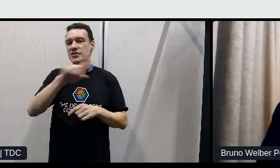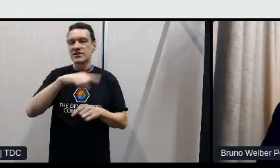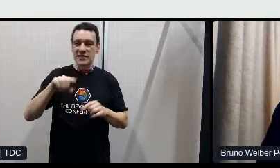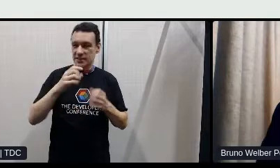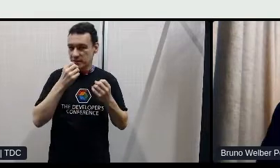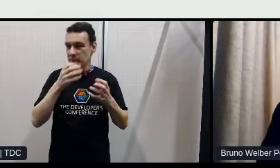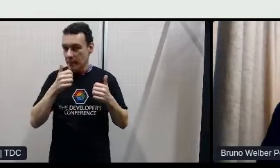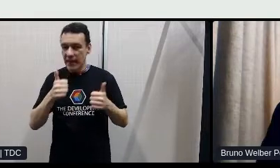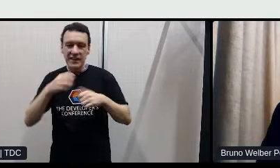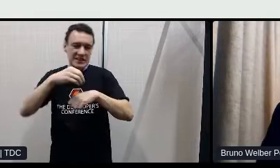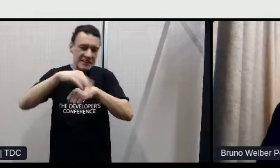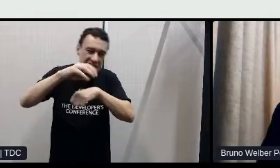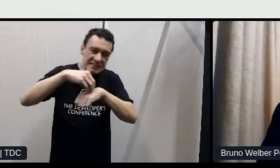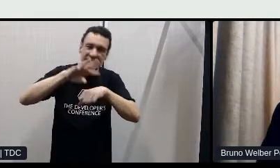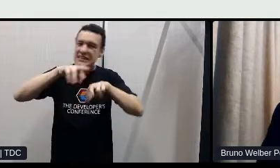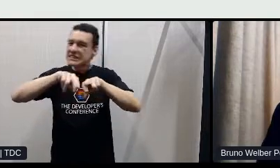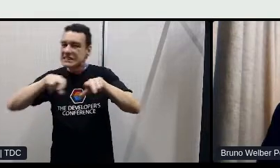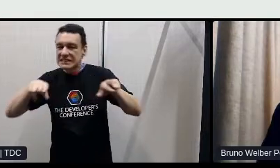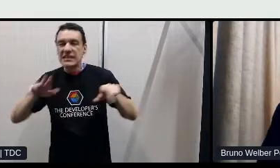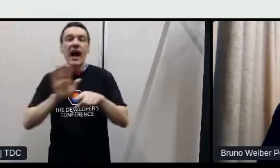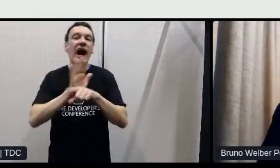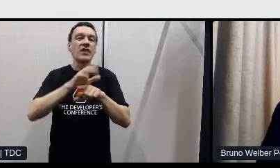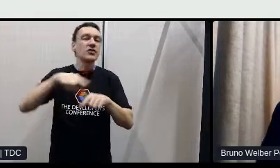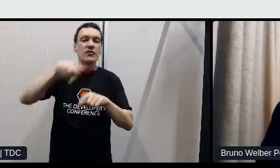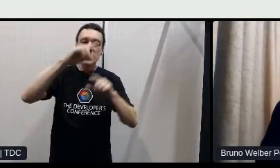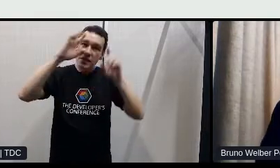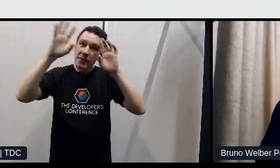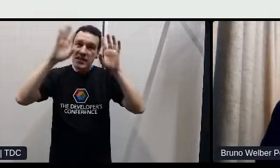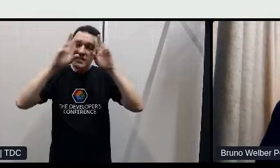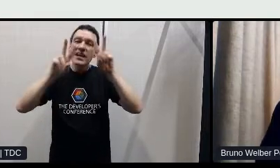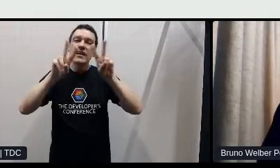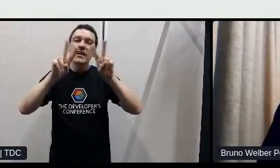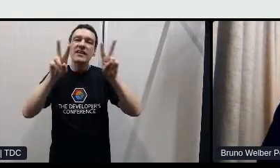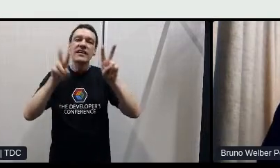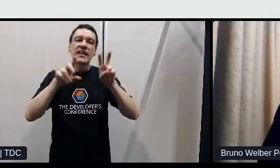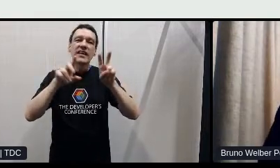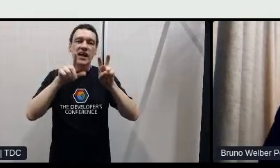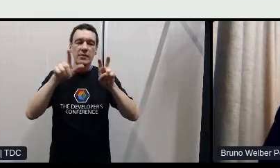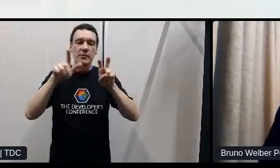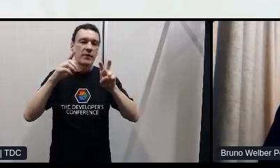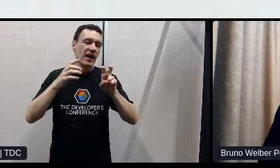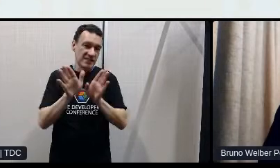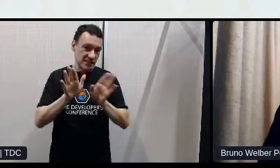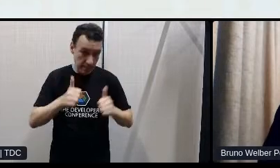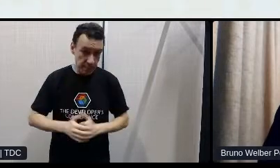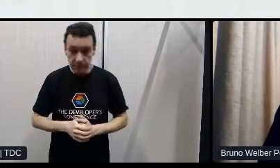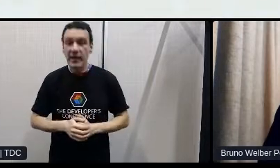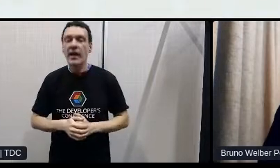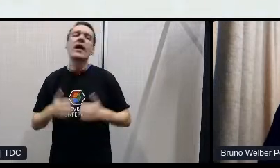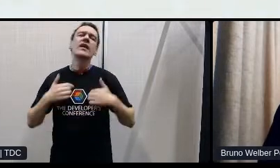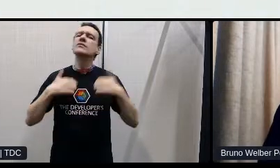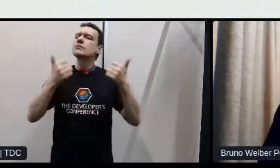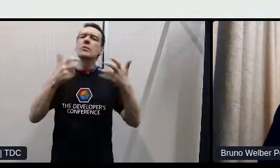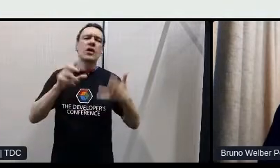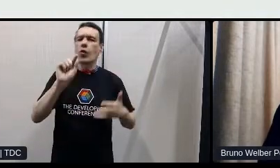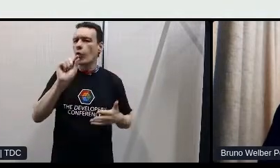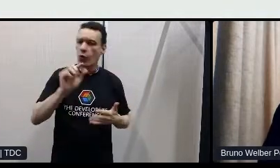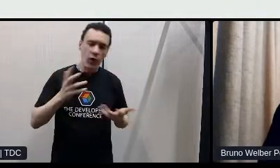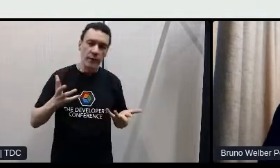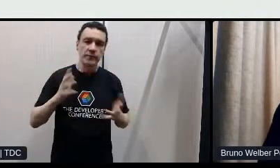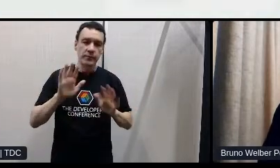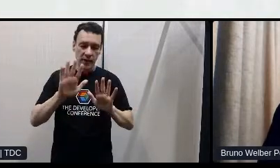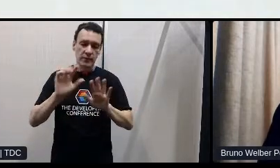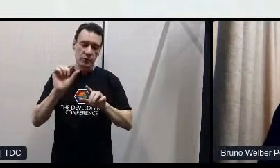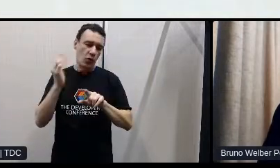insights e insumos para pensar em acessibilidade. Vamos lá, do que eu vou falar? Algum tempo